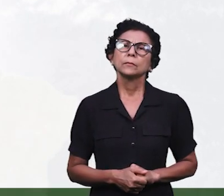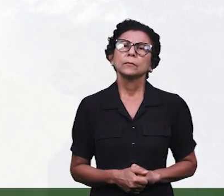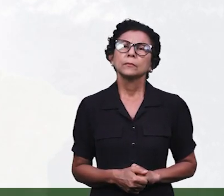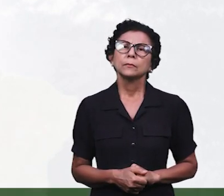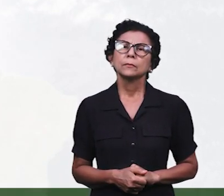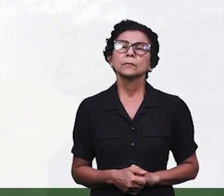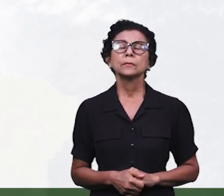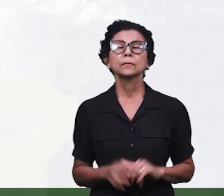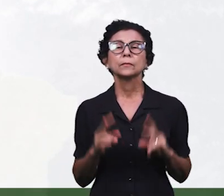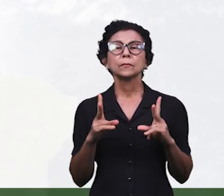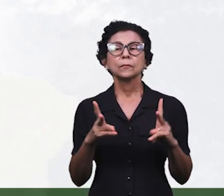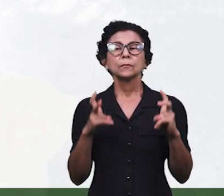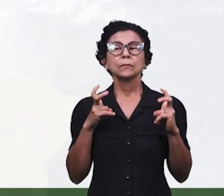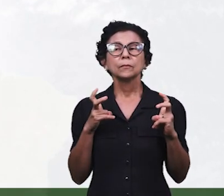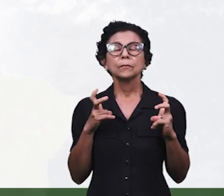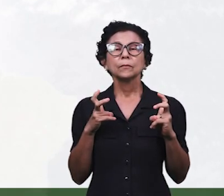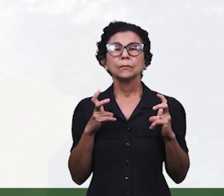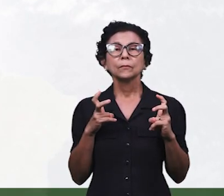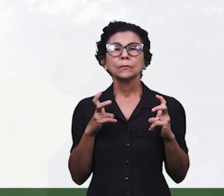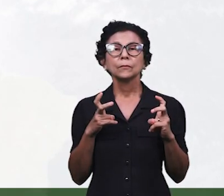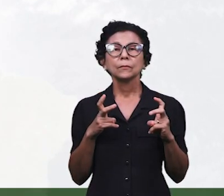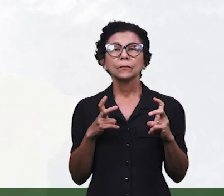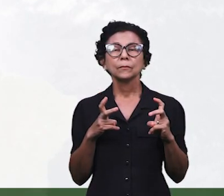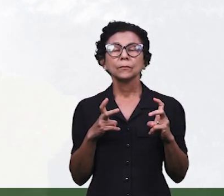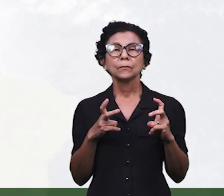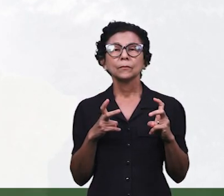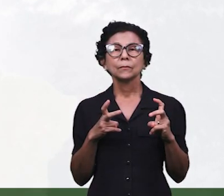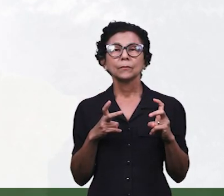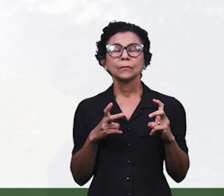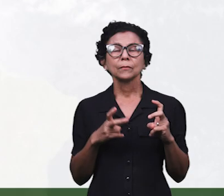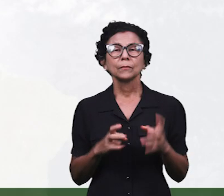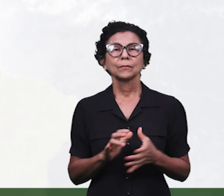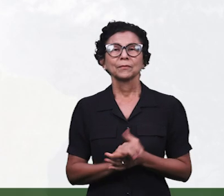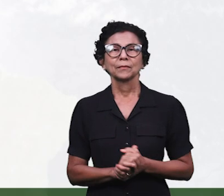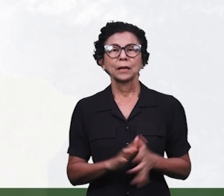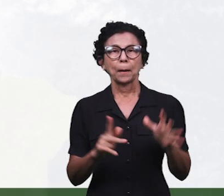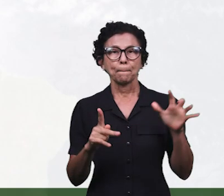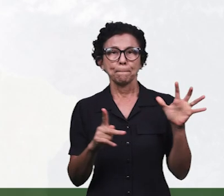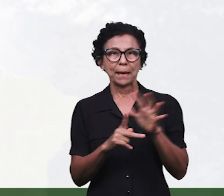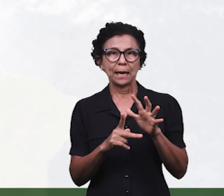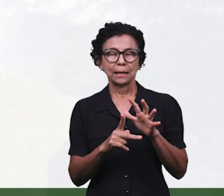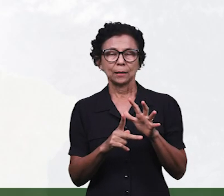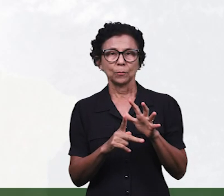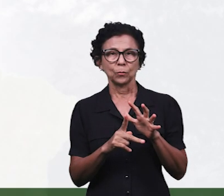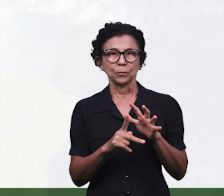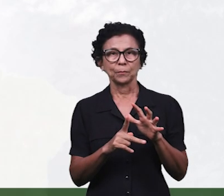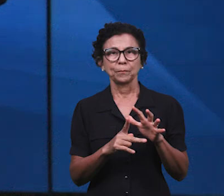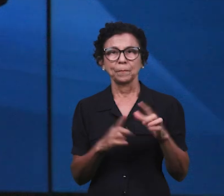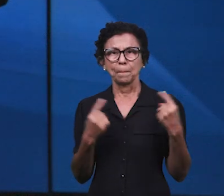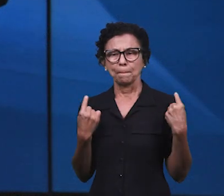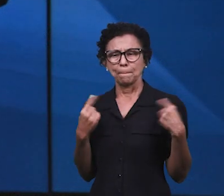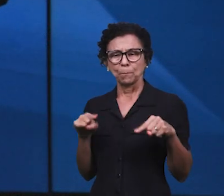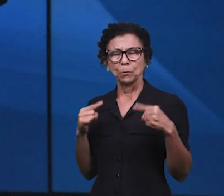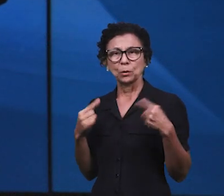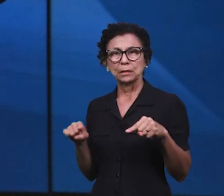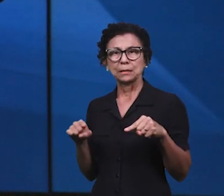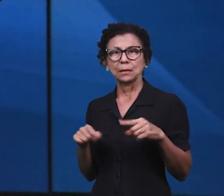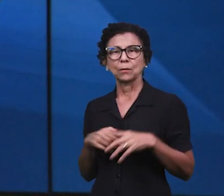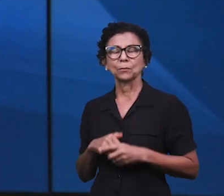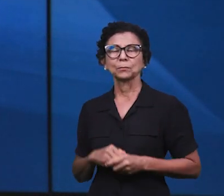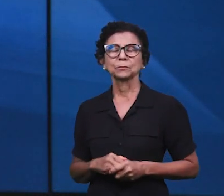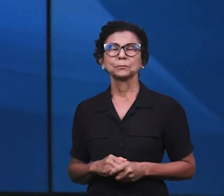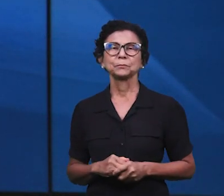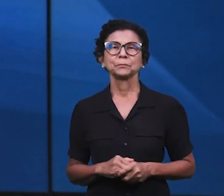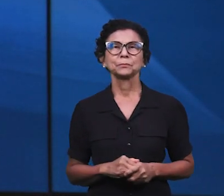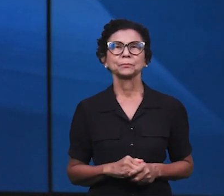oposição externa que se evidenciou em Pérgamo. Muito bem, quem vai nos dar essa resposta então agora, da sexta